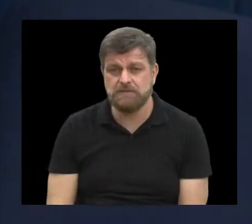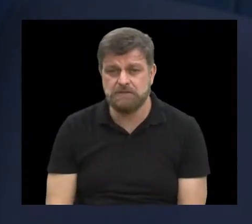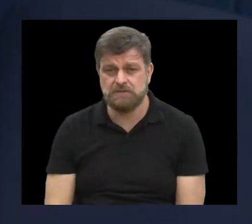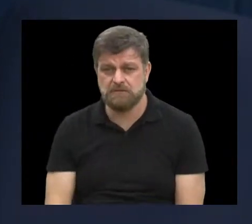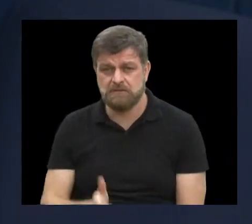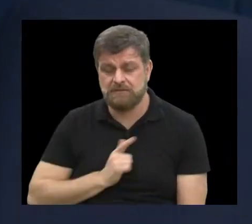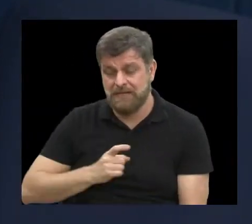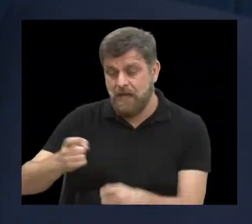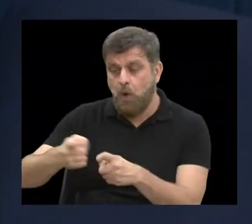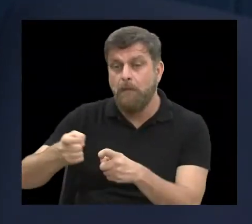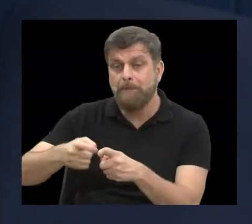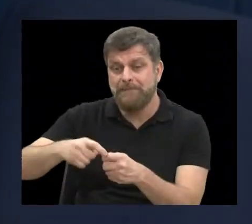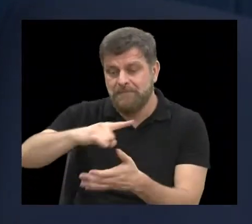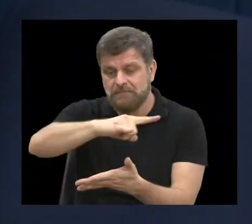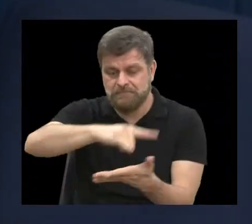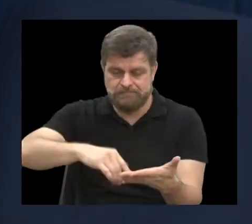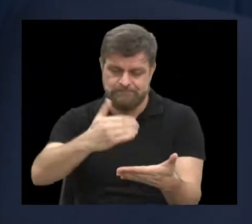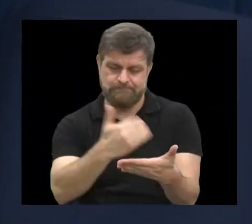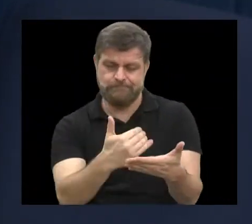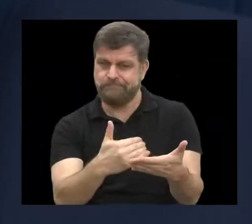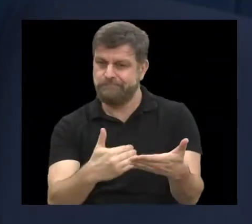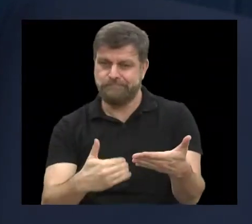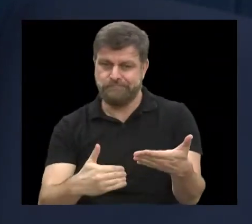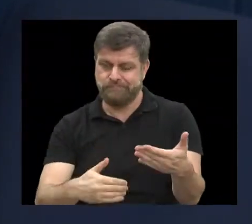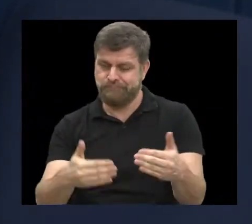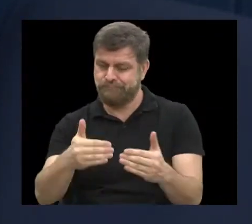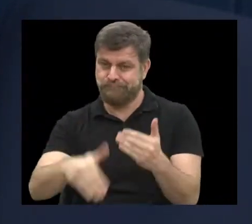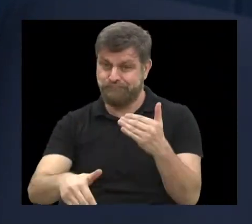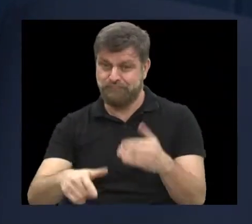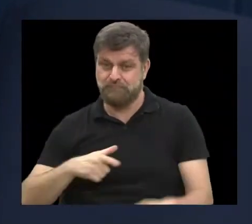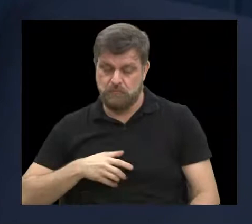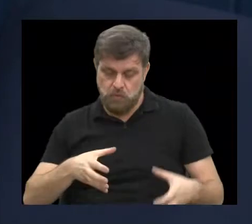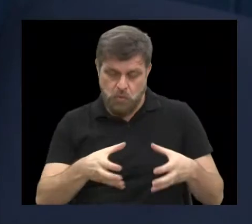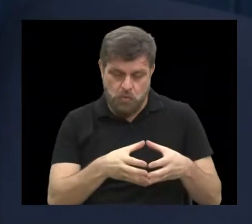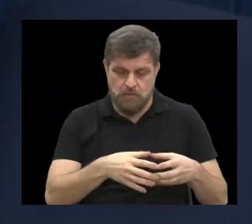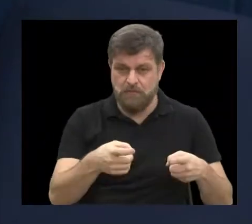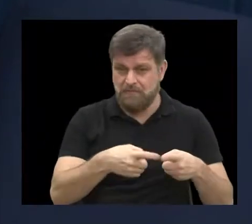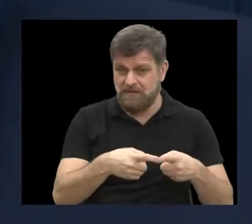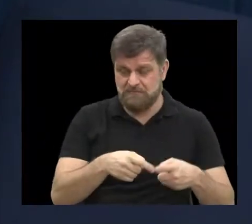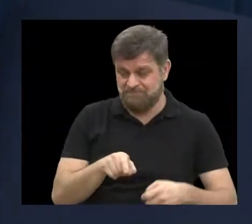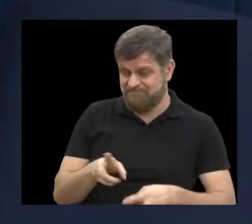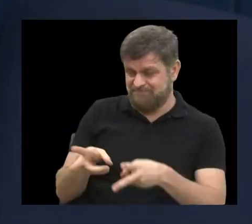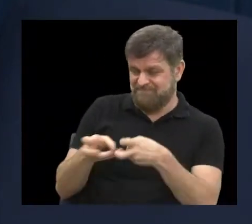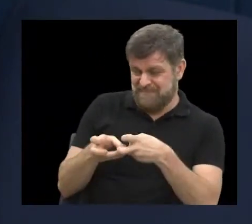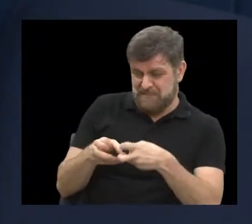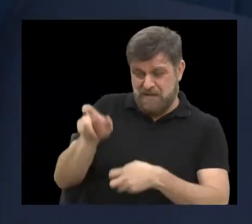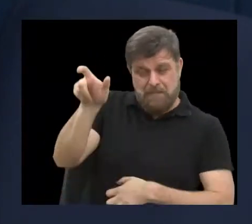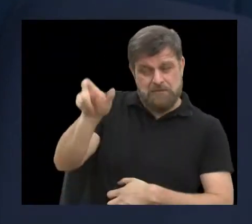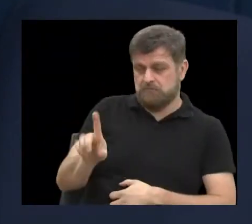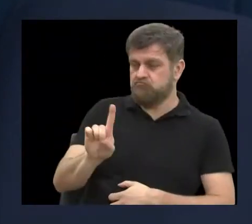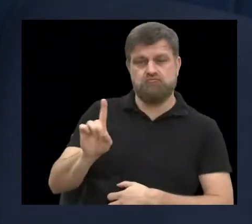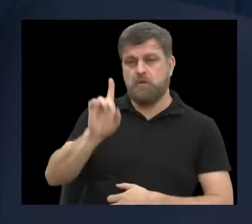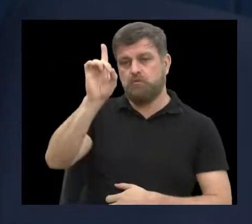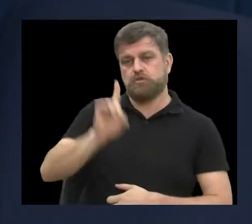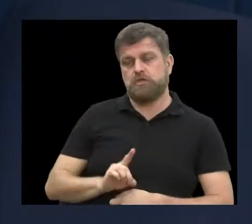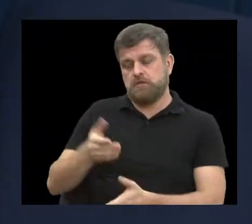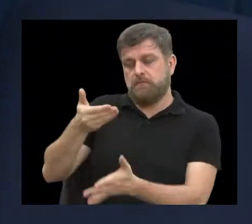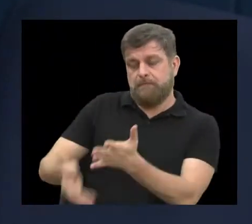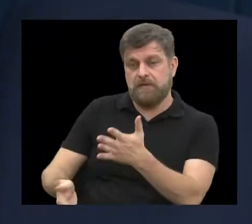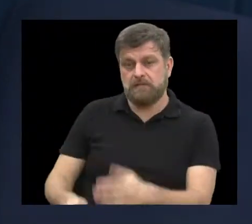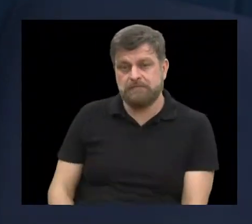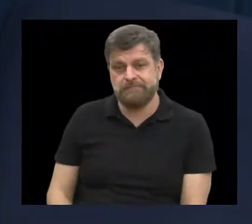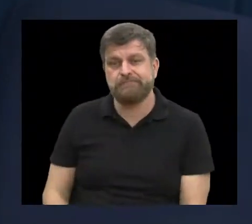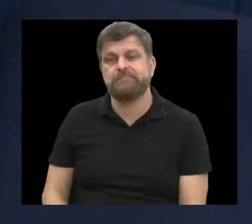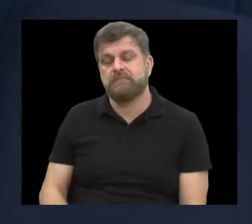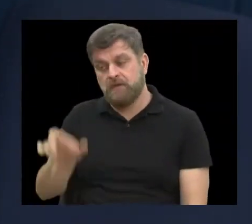de laudo médico, né, que passa por uma junta, a junta fala que o cidadão não tem direito, e você falou que ele tem que fazer